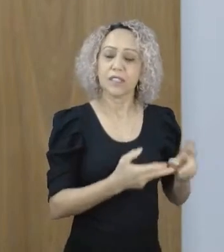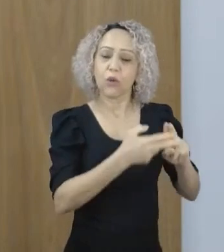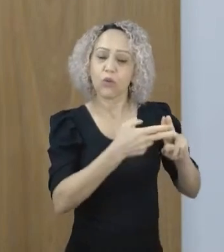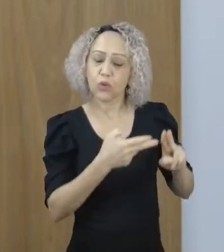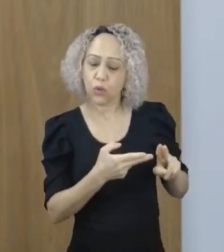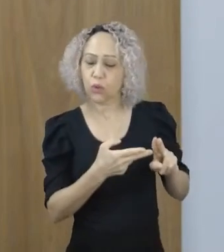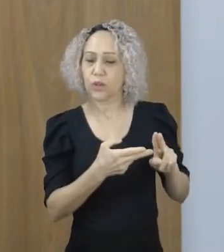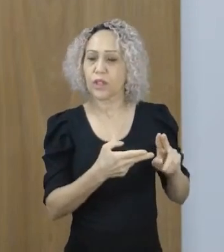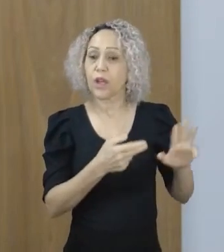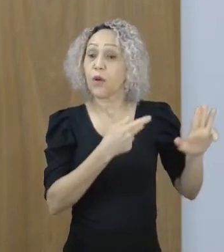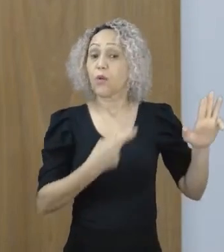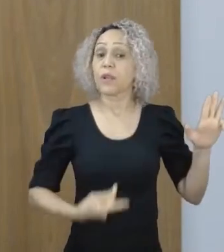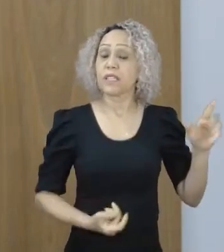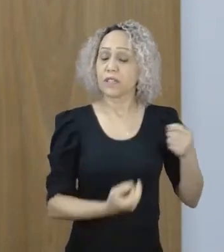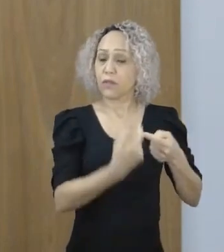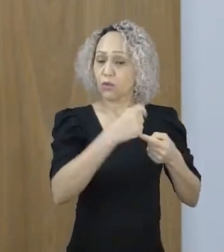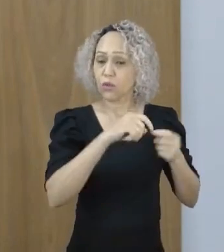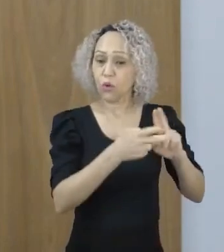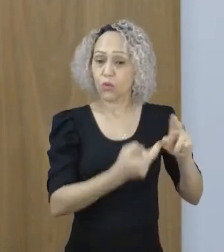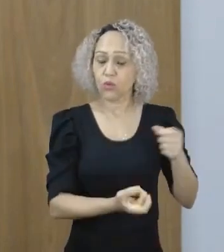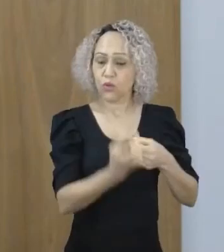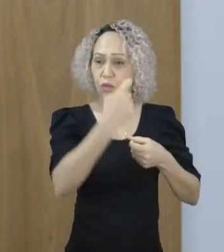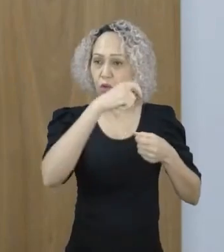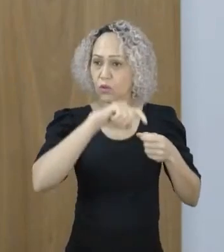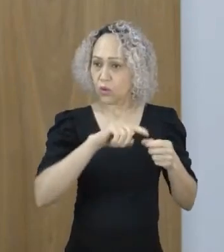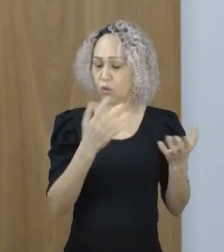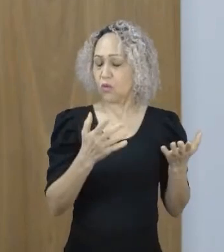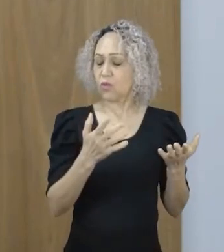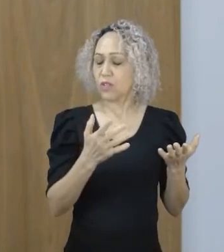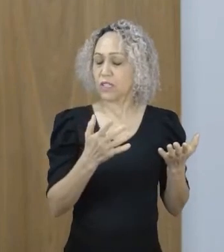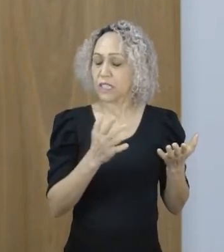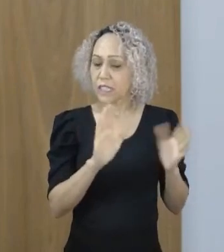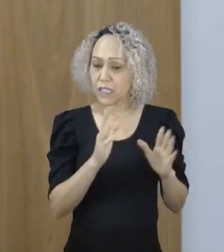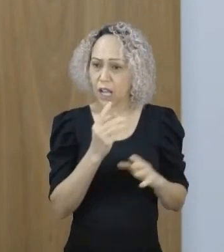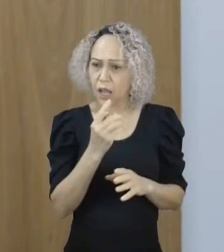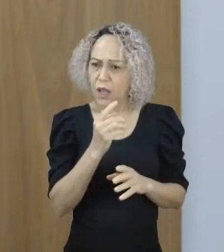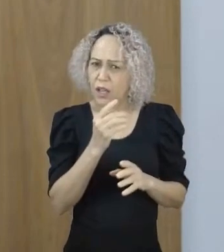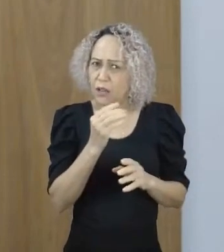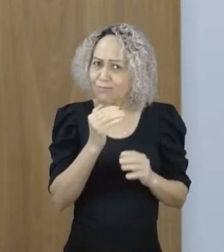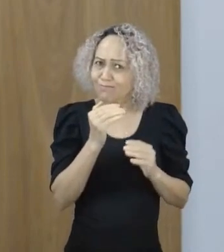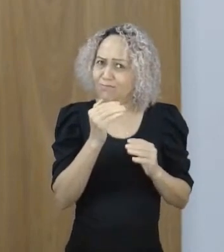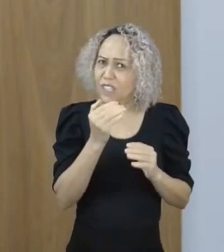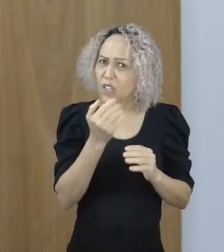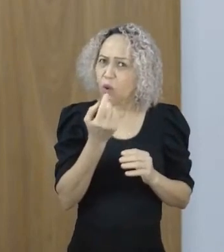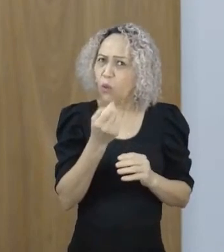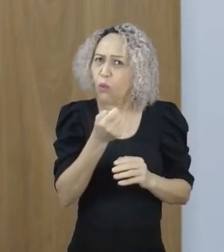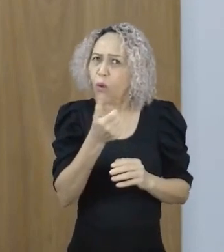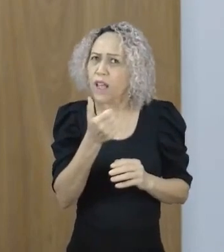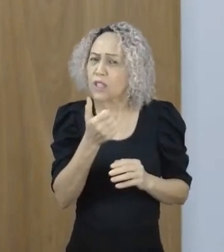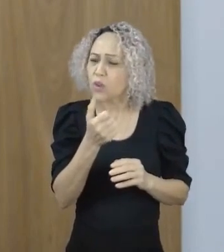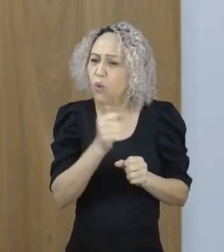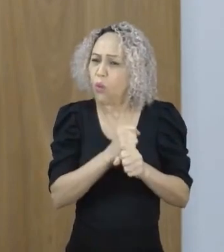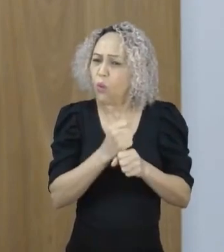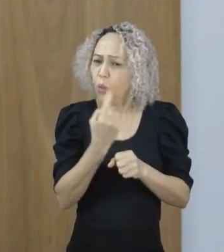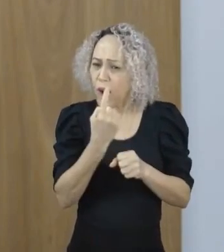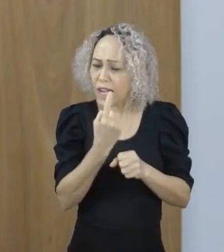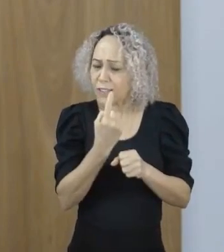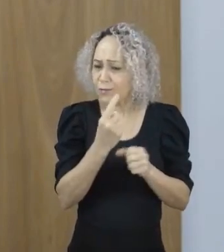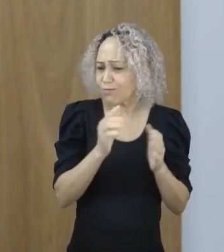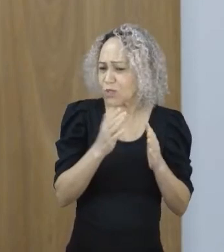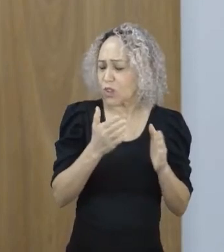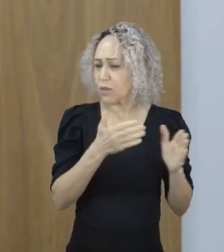da Saúde novamente já reassumiu as rédeas do sistema de saúde, já voltou a coordenar o sistema e voltou a